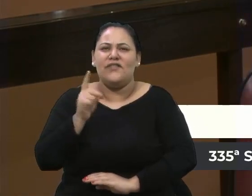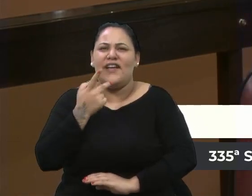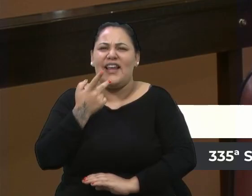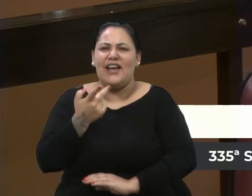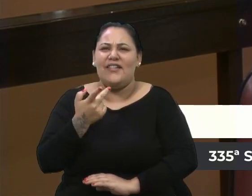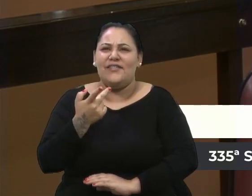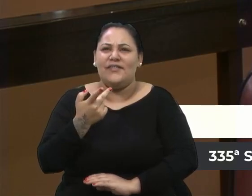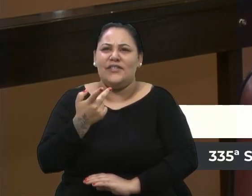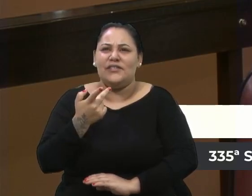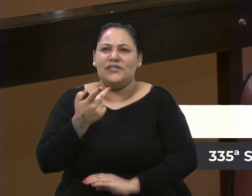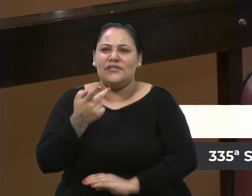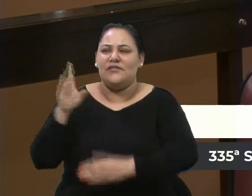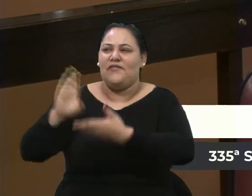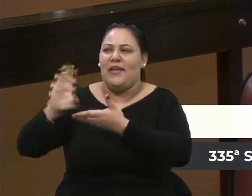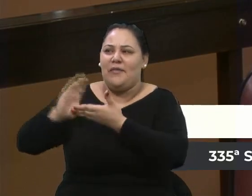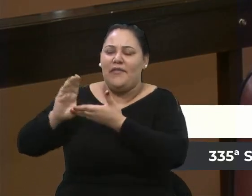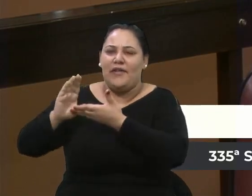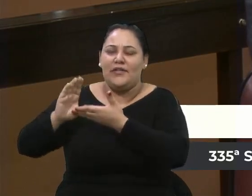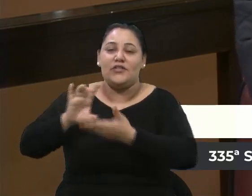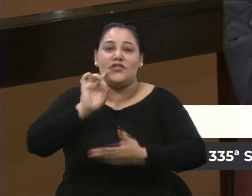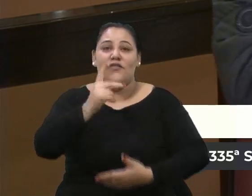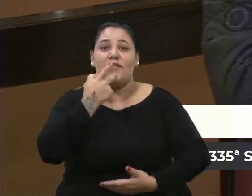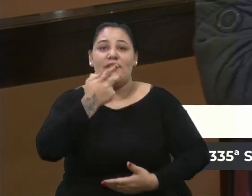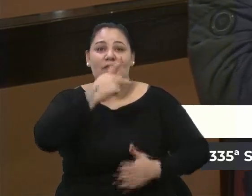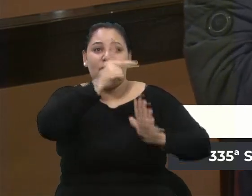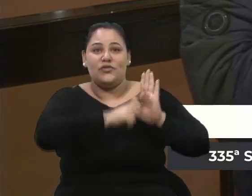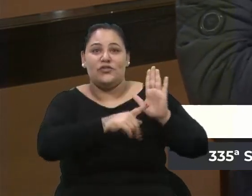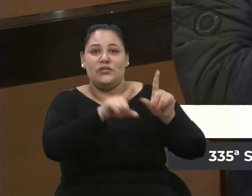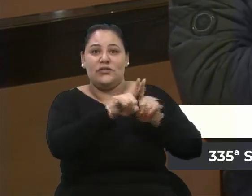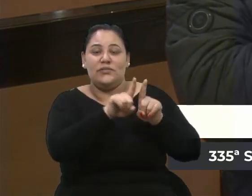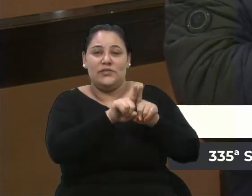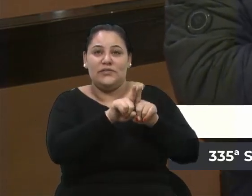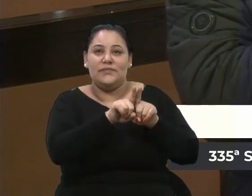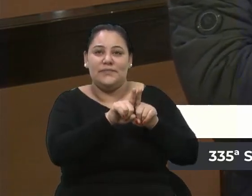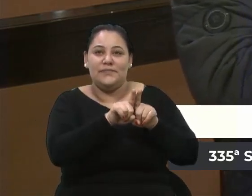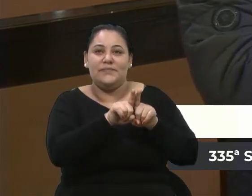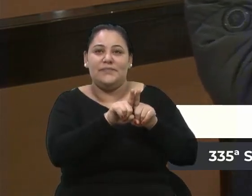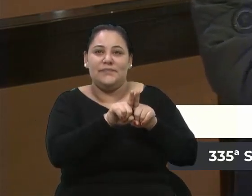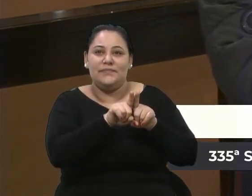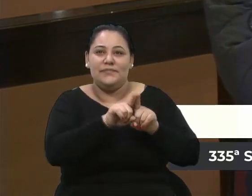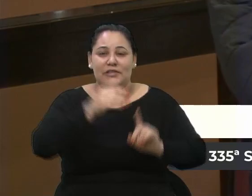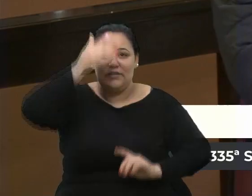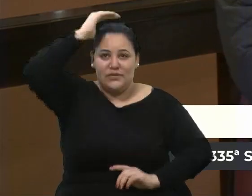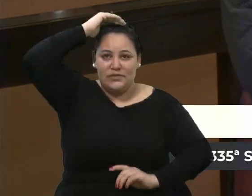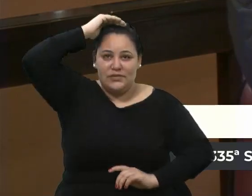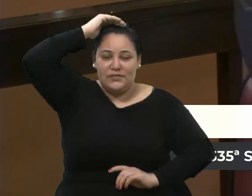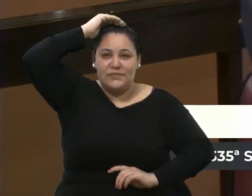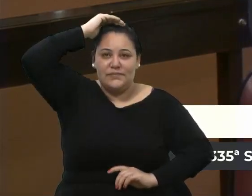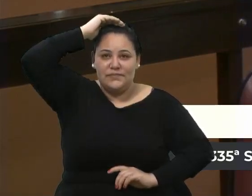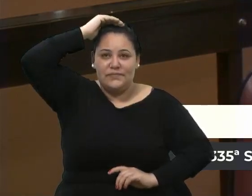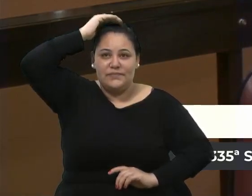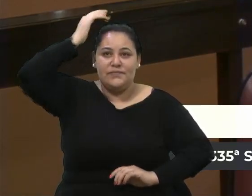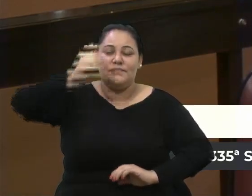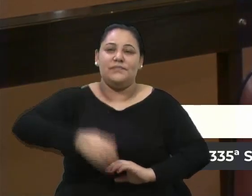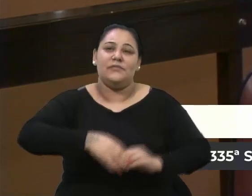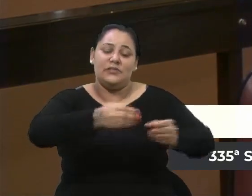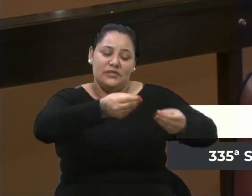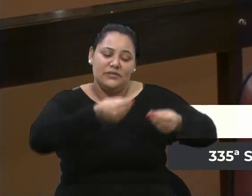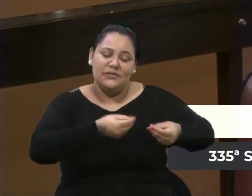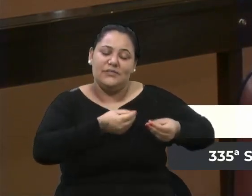falava em projeto. Mesmo assim, designou o Alceu Burgo, foram lá buscar um financiamento na CAF, que está dando